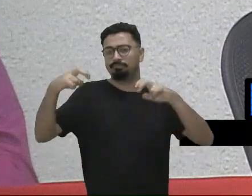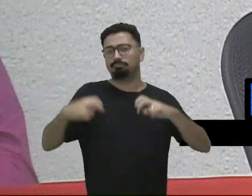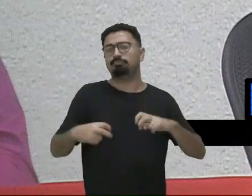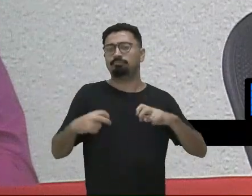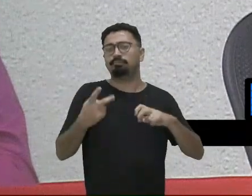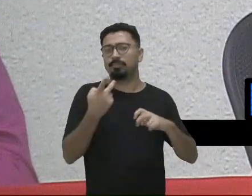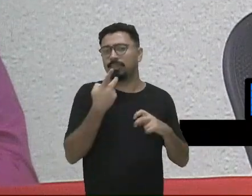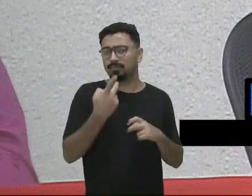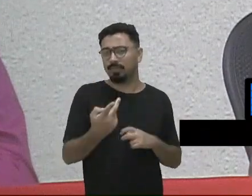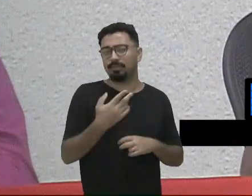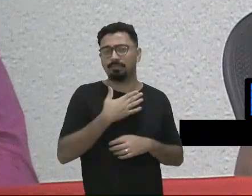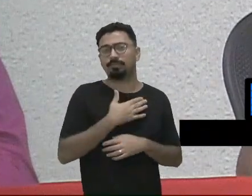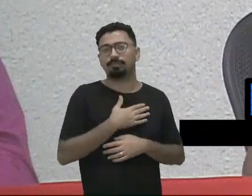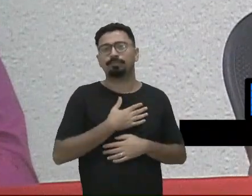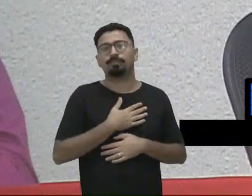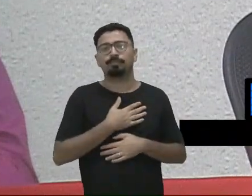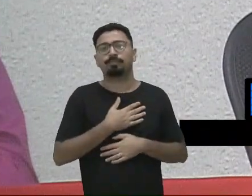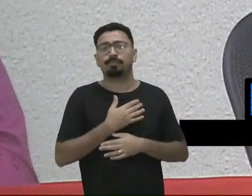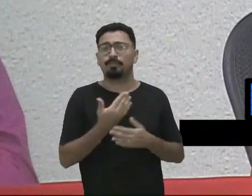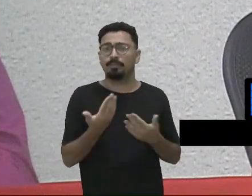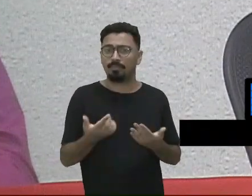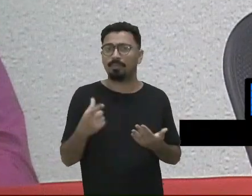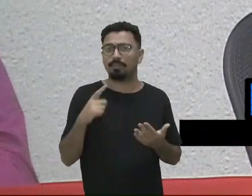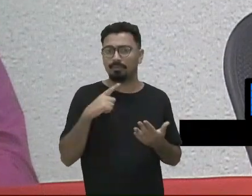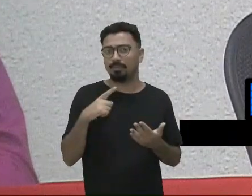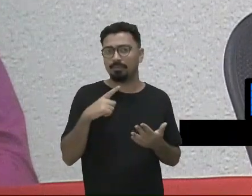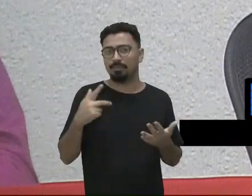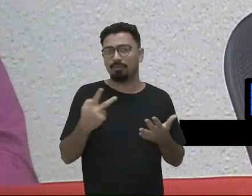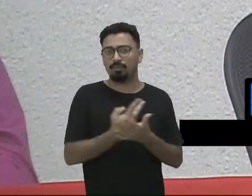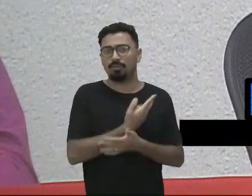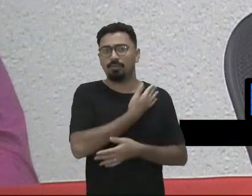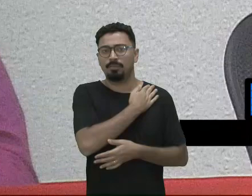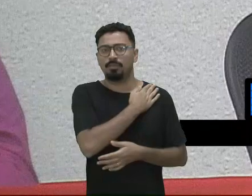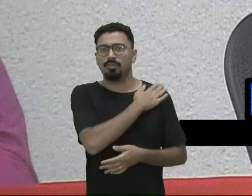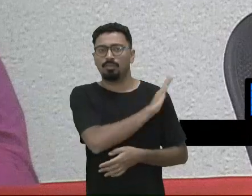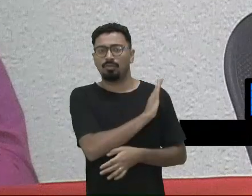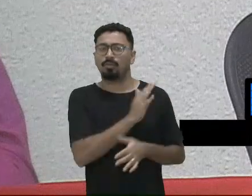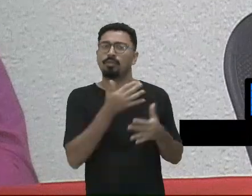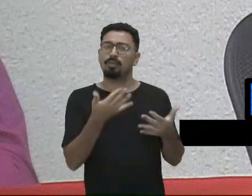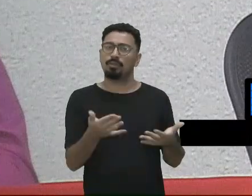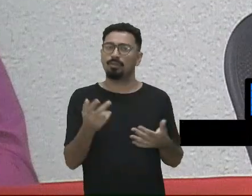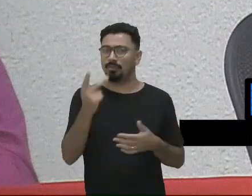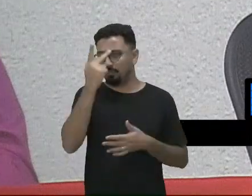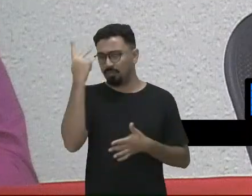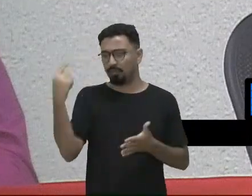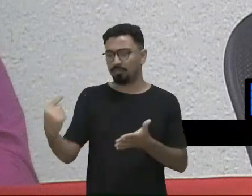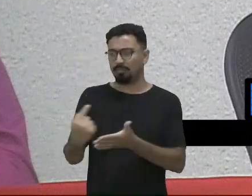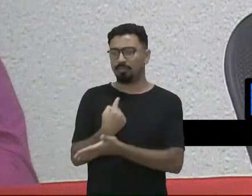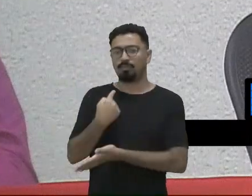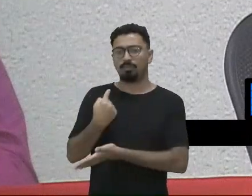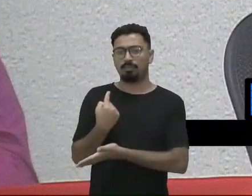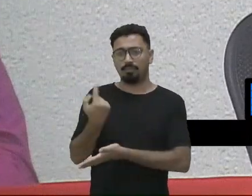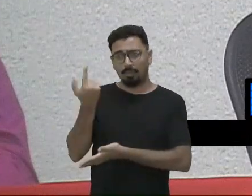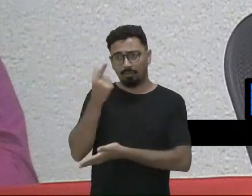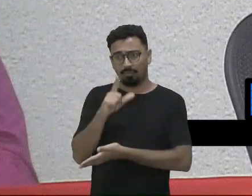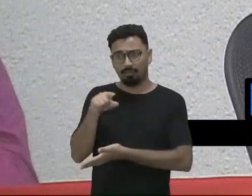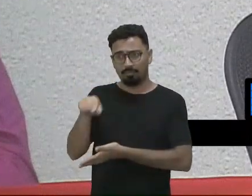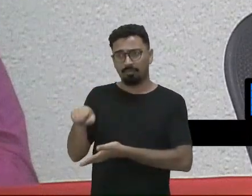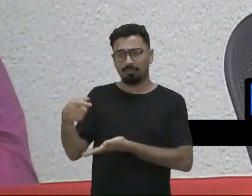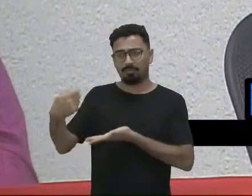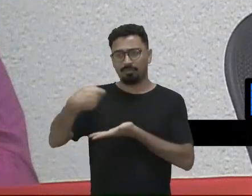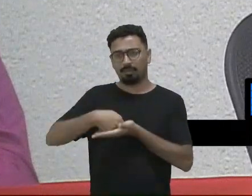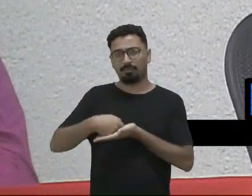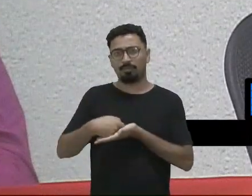diga, olha, está configurada uma situação discriminatória. E aí a cliente pergunta, bom, mas eu vou conseguir ser